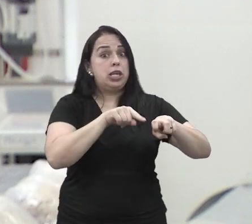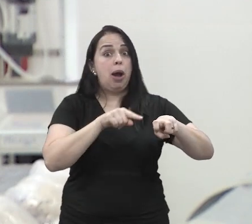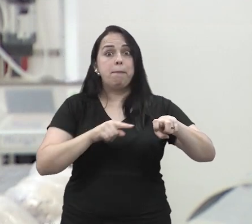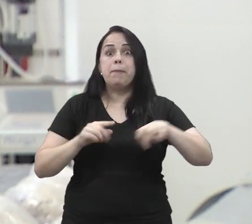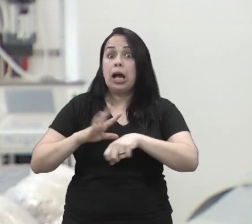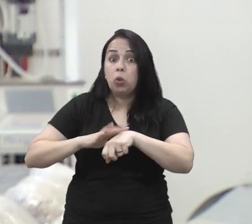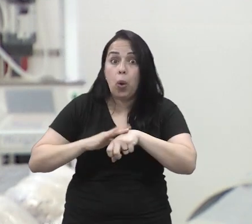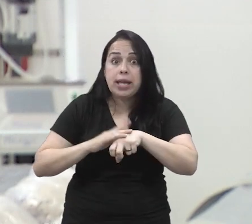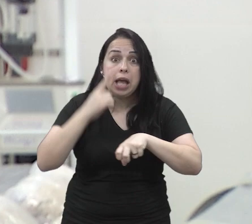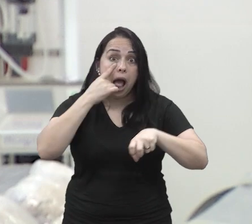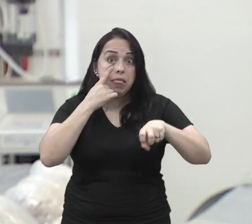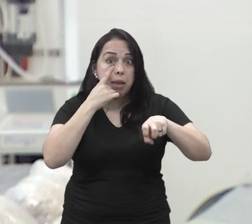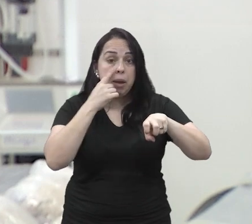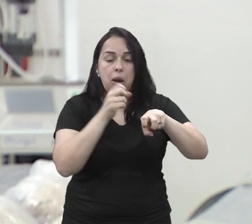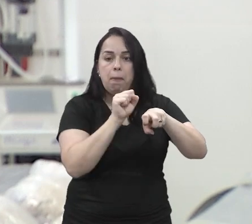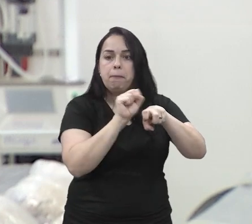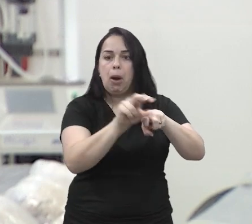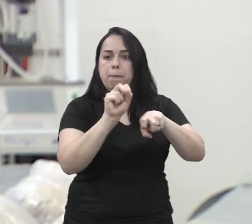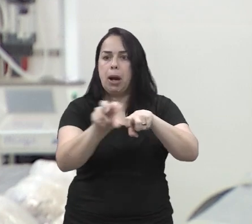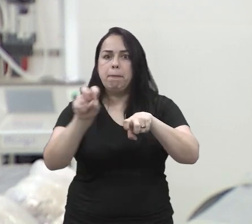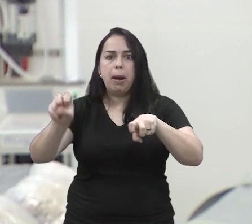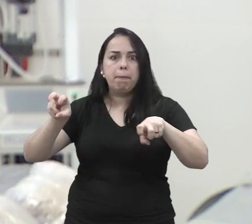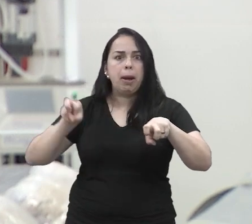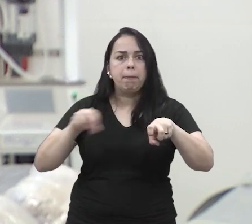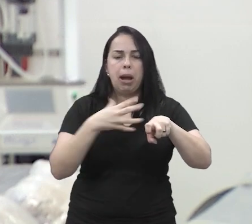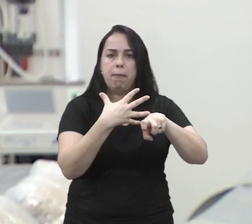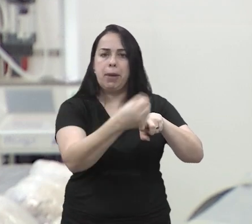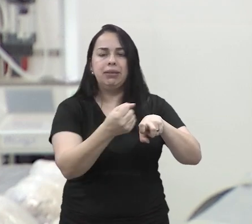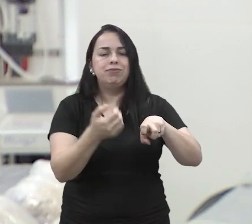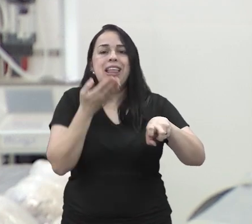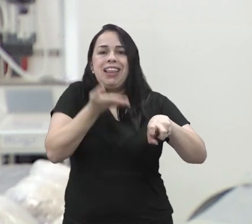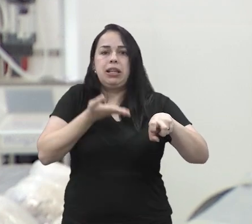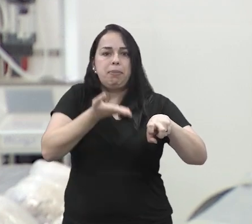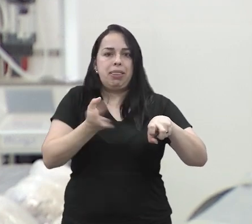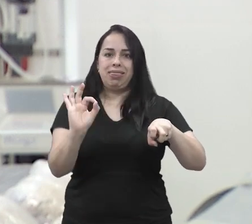doença extremamente contagiosa, sem tratamento.